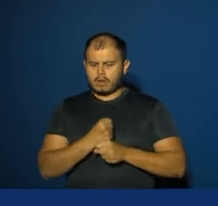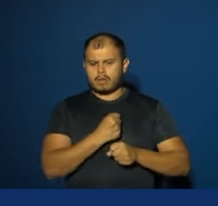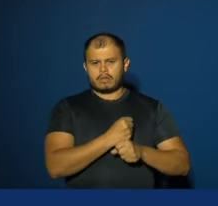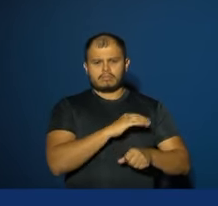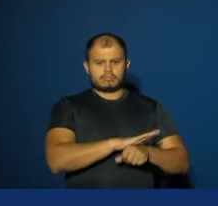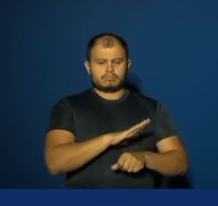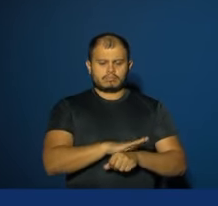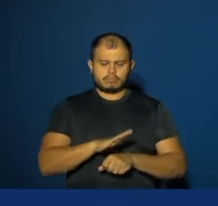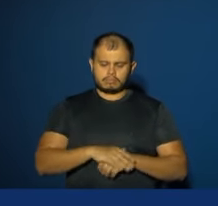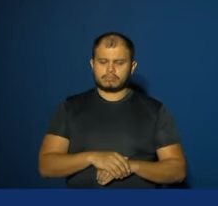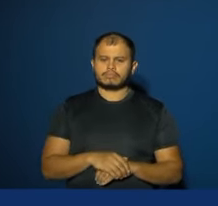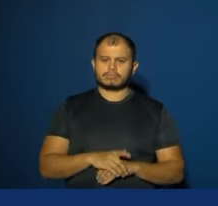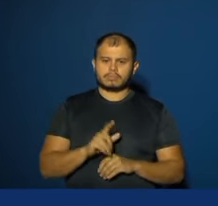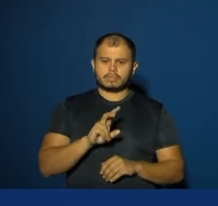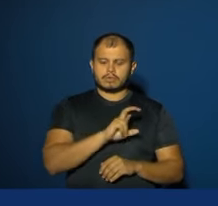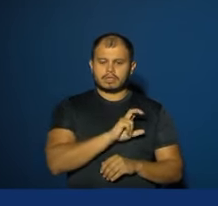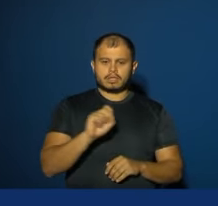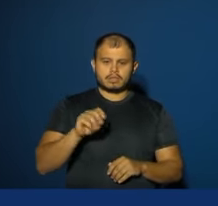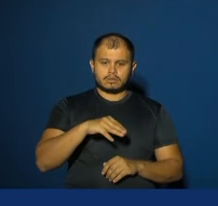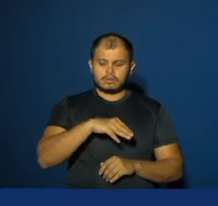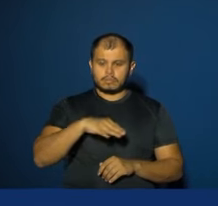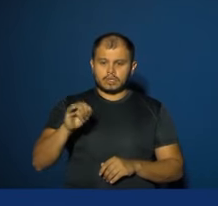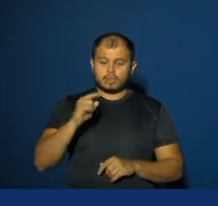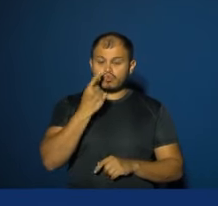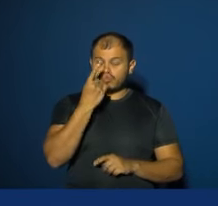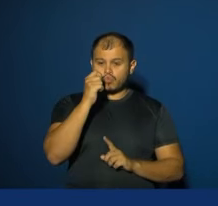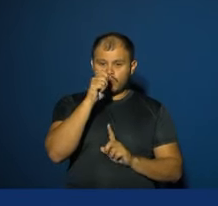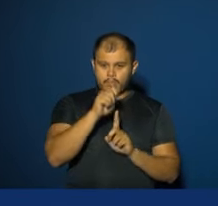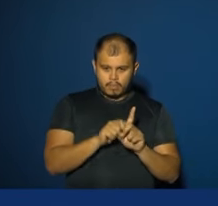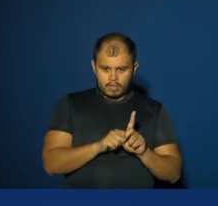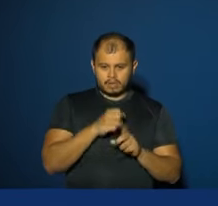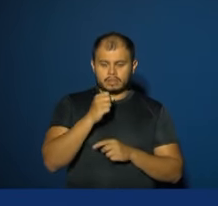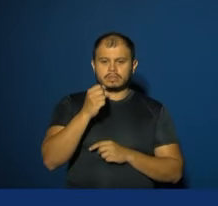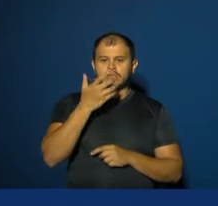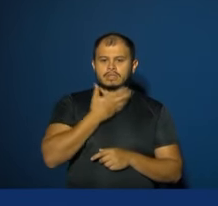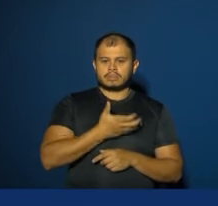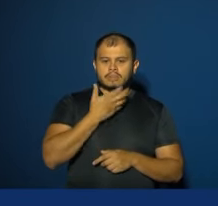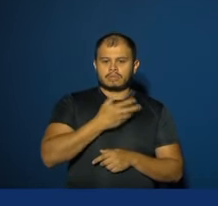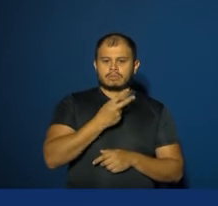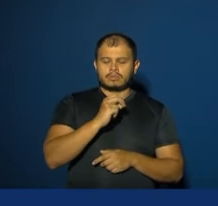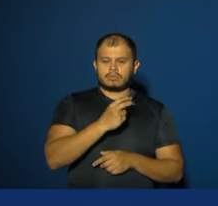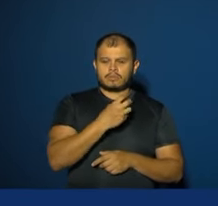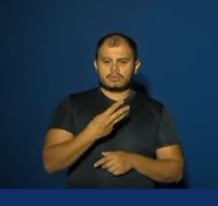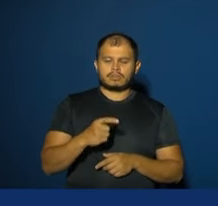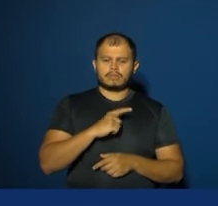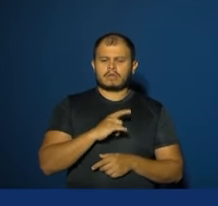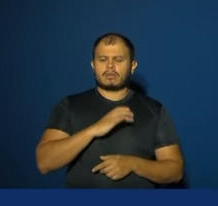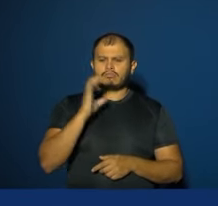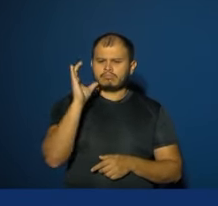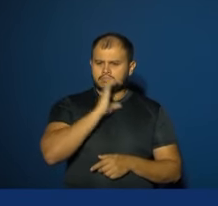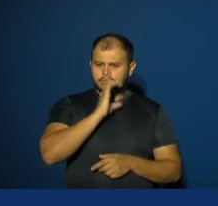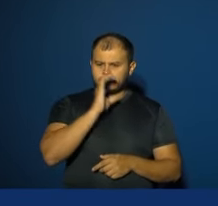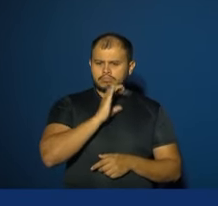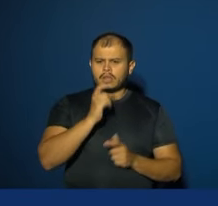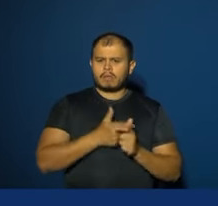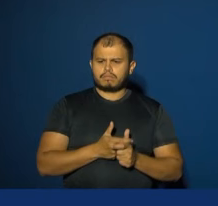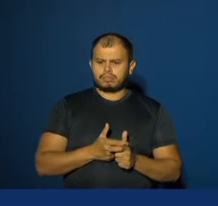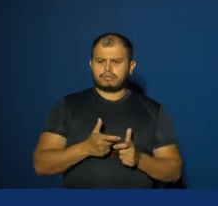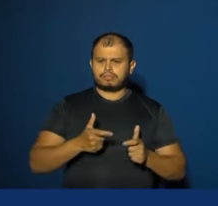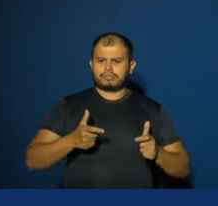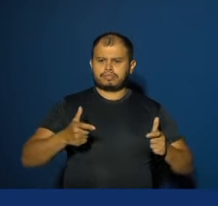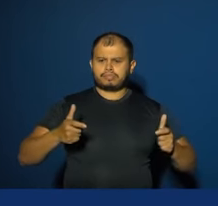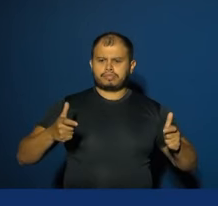realização financeira Ministro R 500 milhões de reais num único mês Dezembro de 2023 portanto uma aceleração do nosso ritmo de crescimento